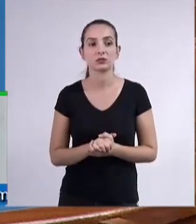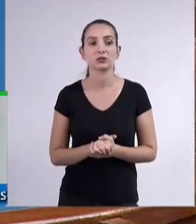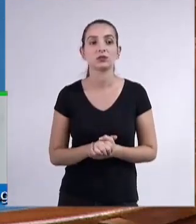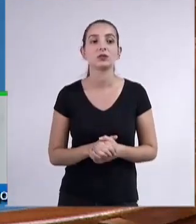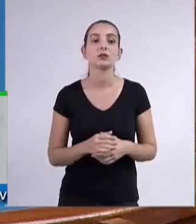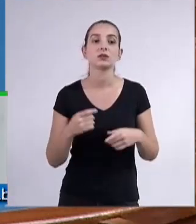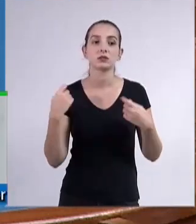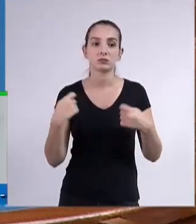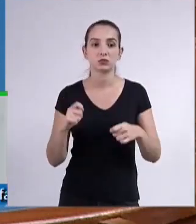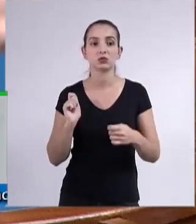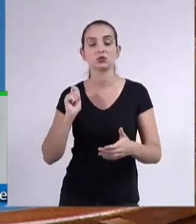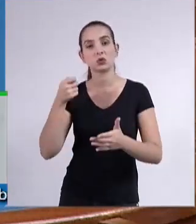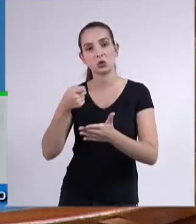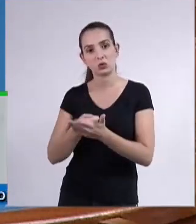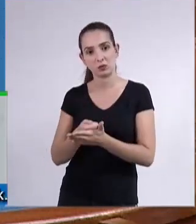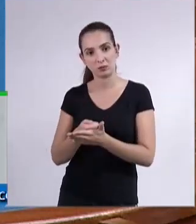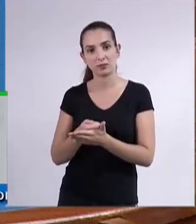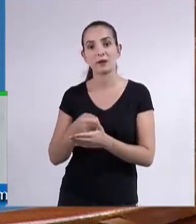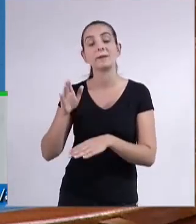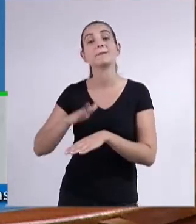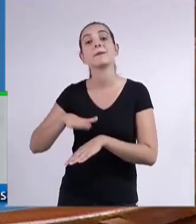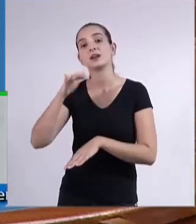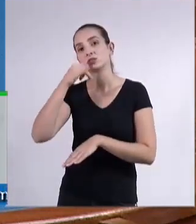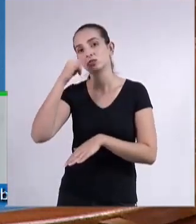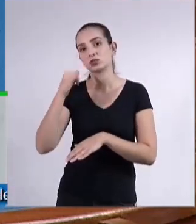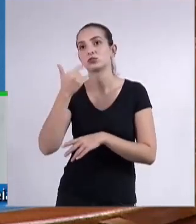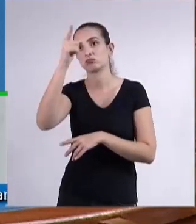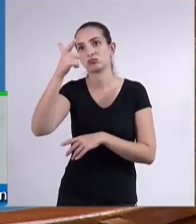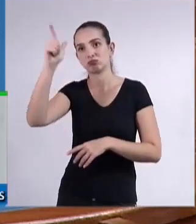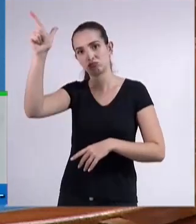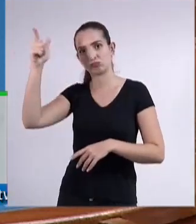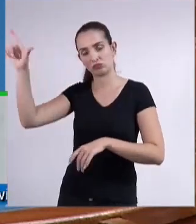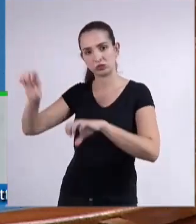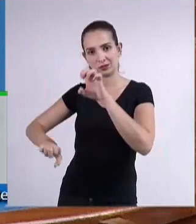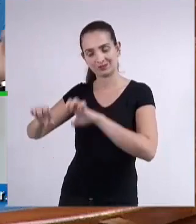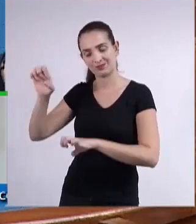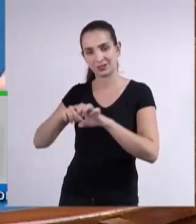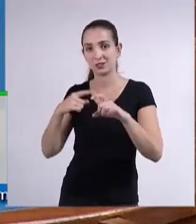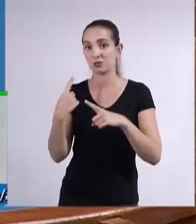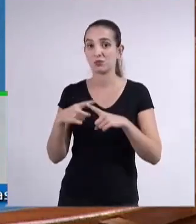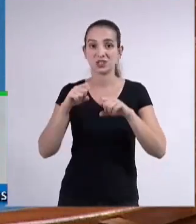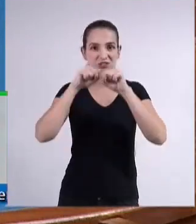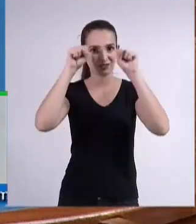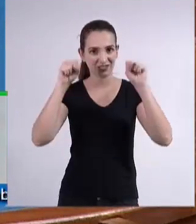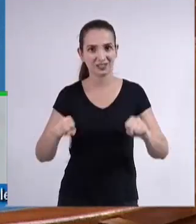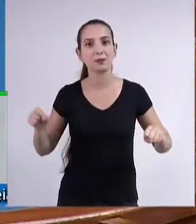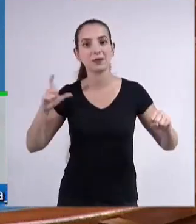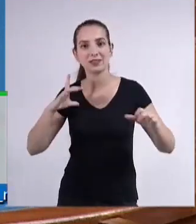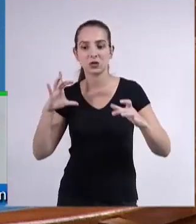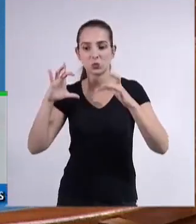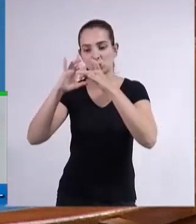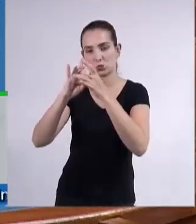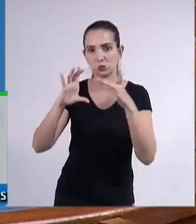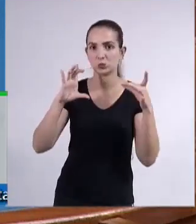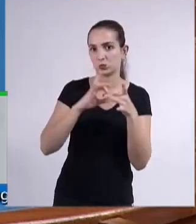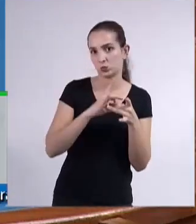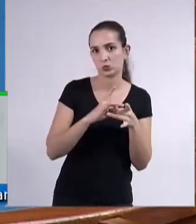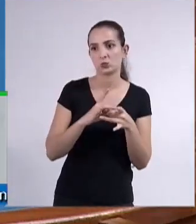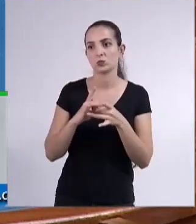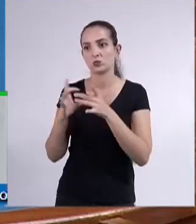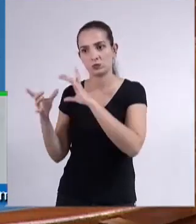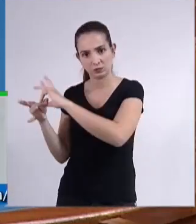recorrer ao mercado livre para comprar energia para suprir a sua demanda, porque o sistema ele é integrado. Então, é